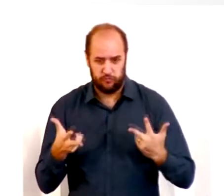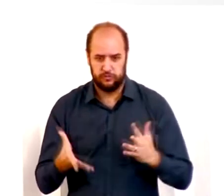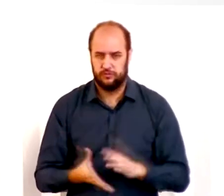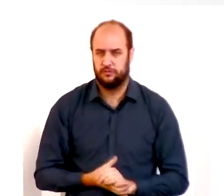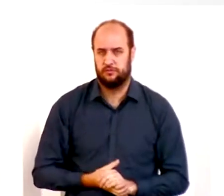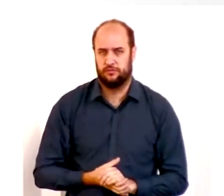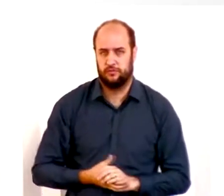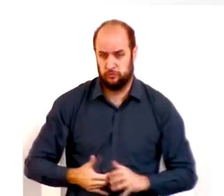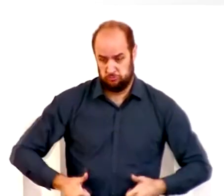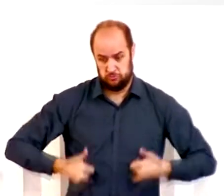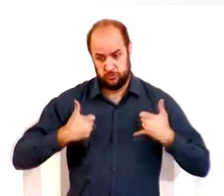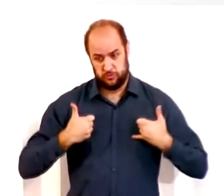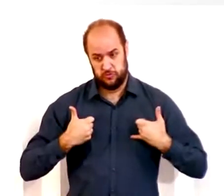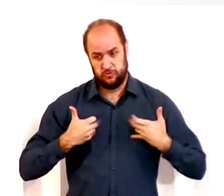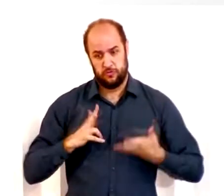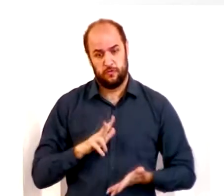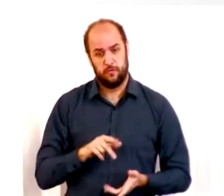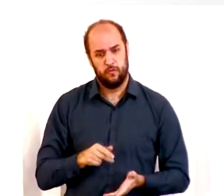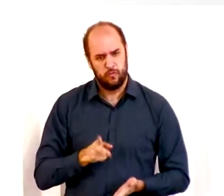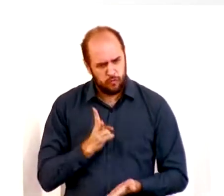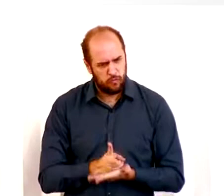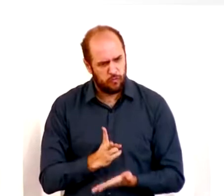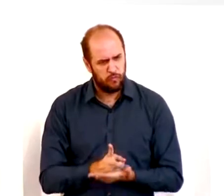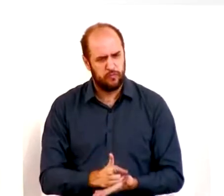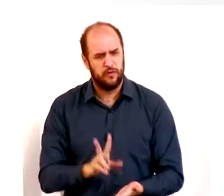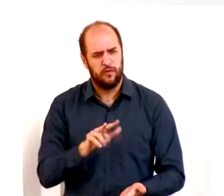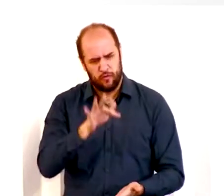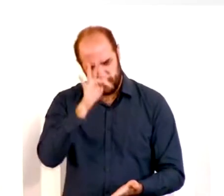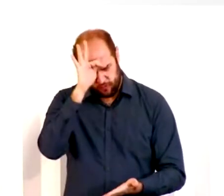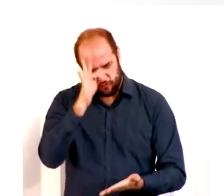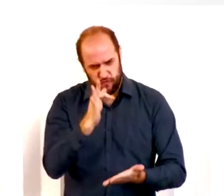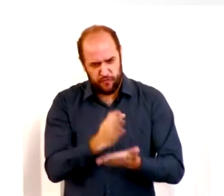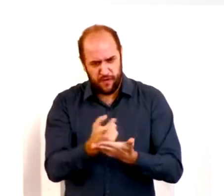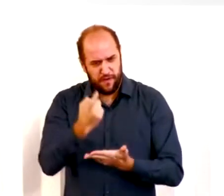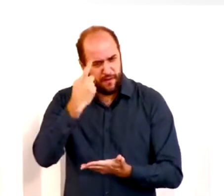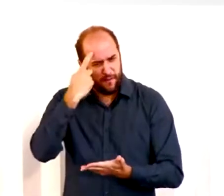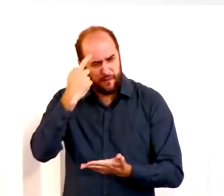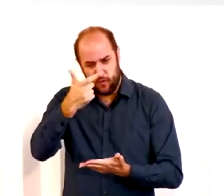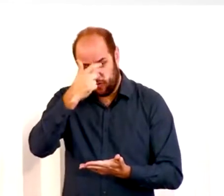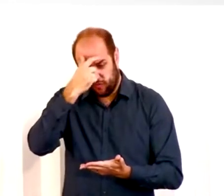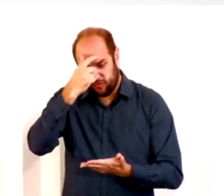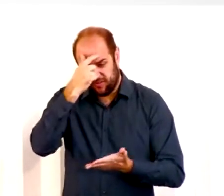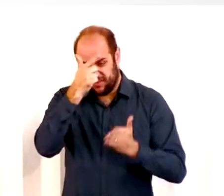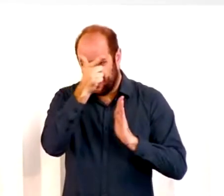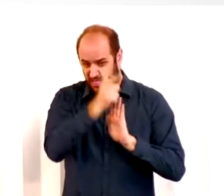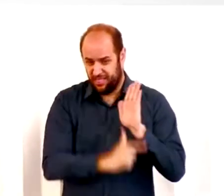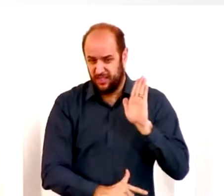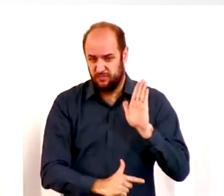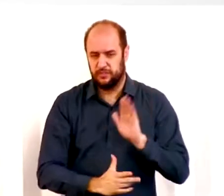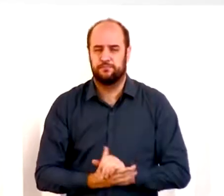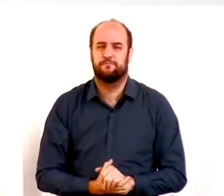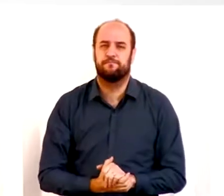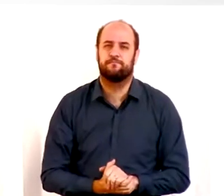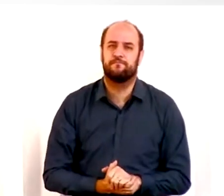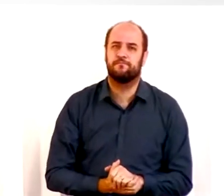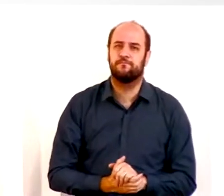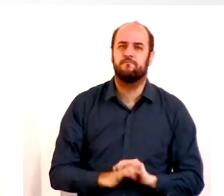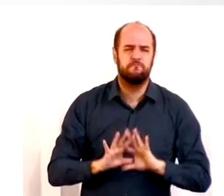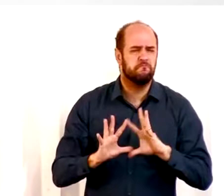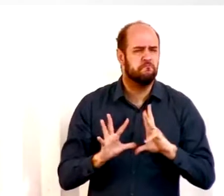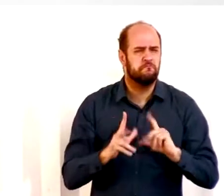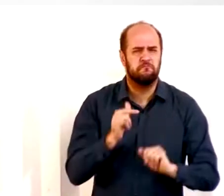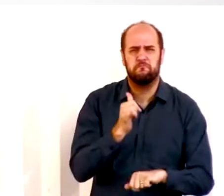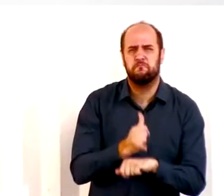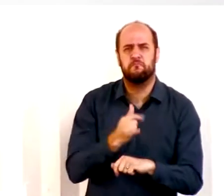ganância, conservando o mistério da fé com a consciência limpa. Todo líder precisa ter